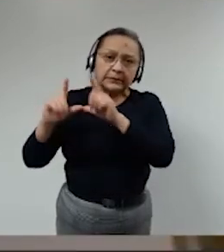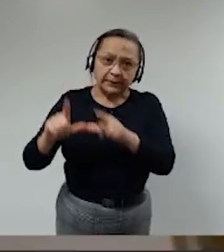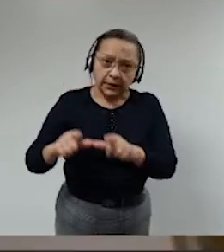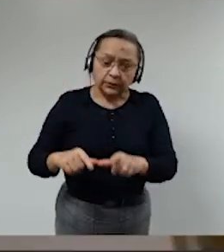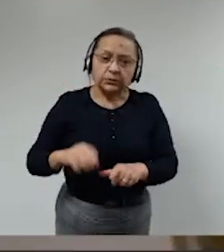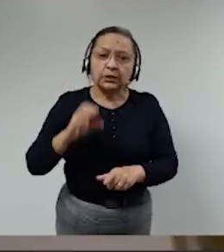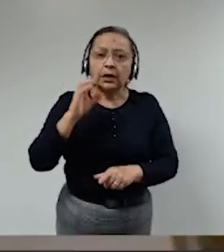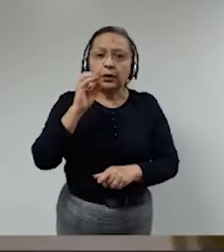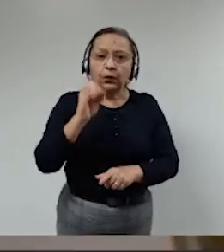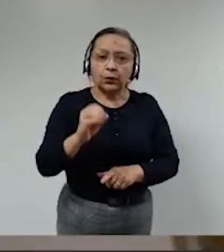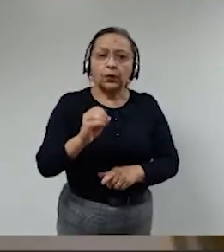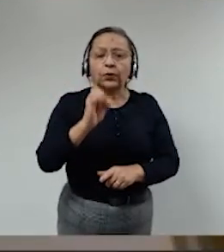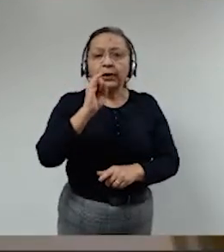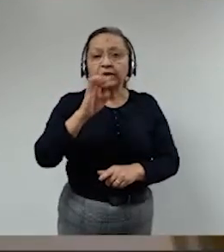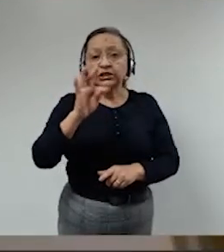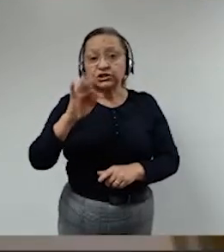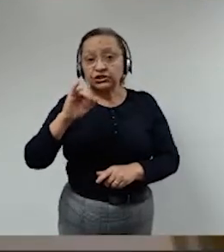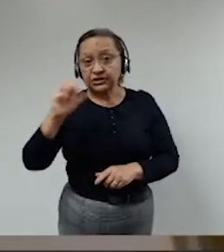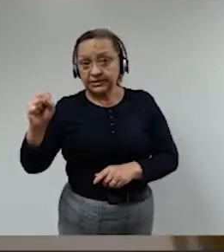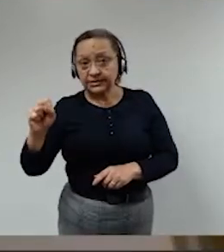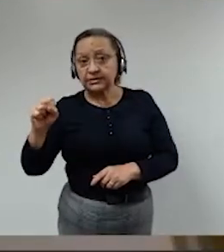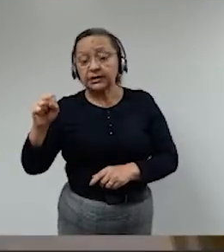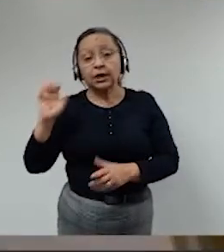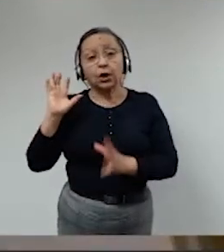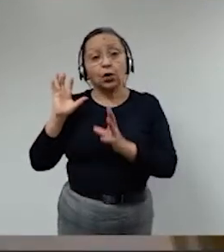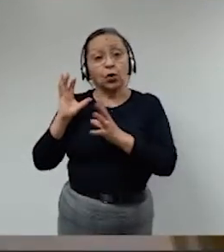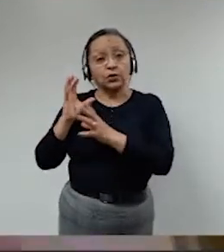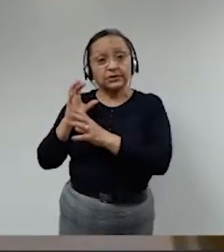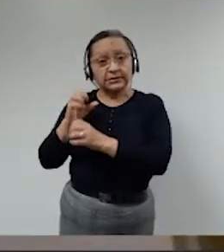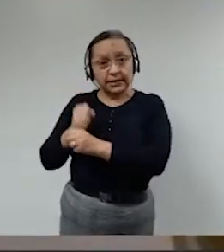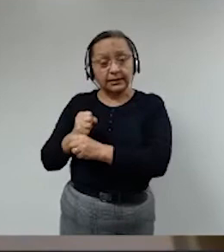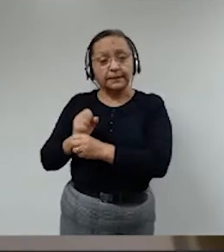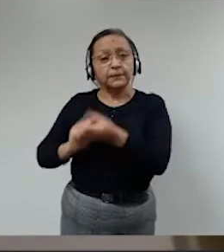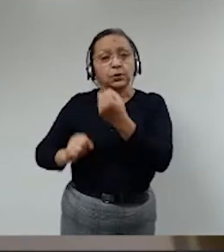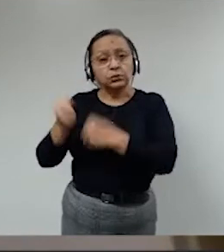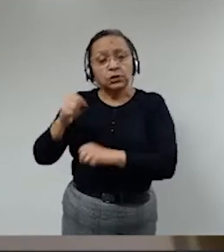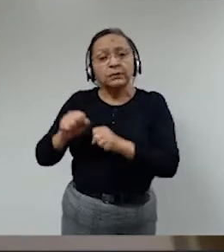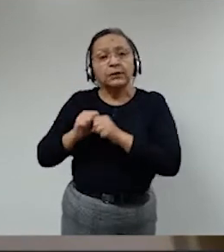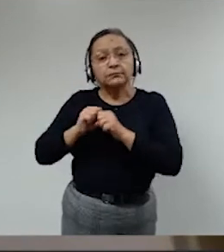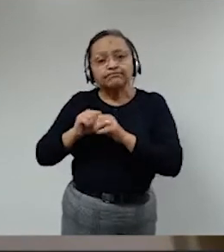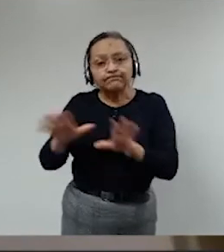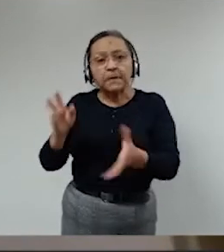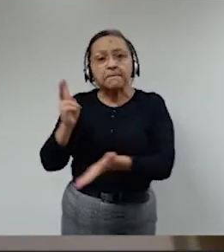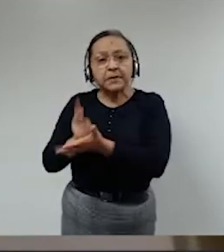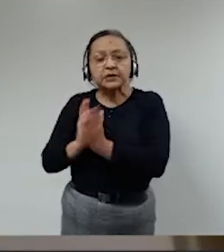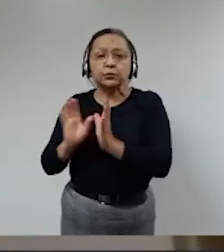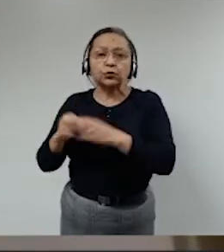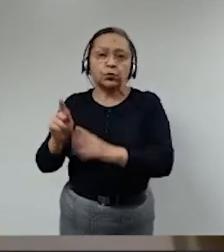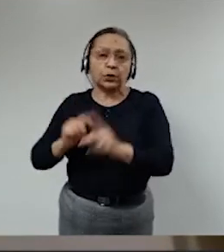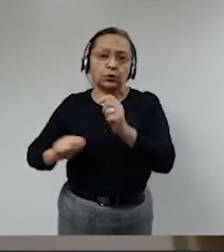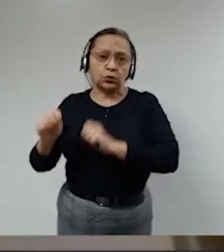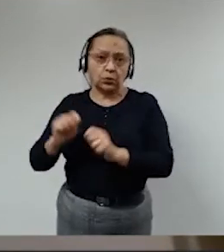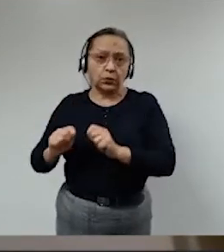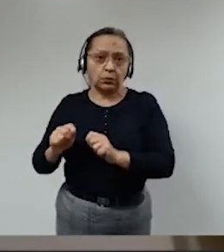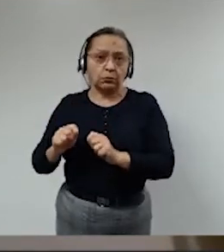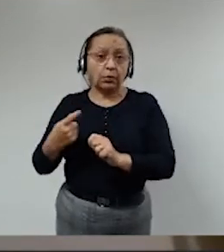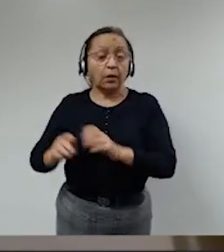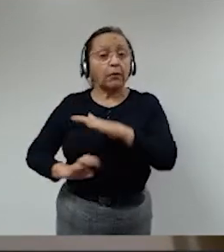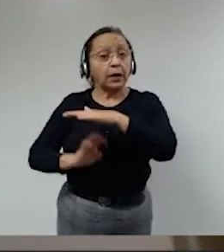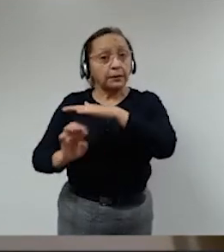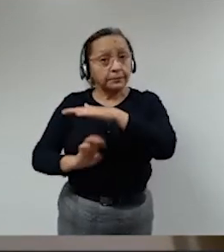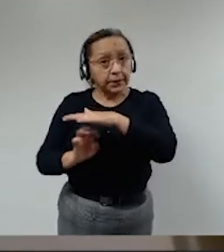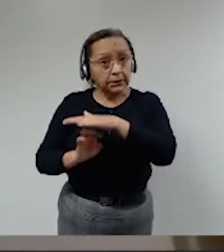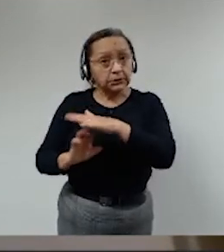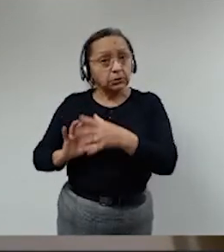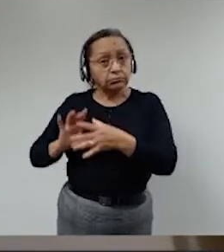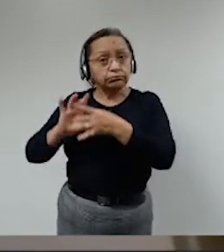OTTs são empresas que concentram produção, distribuição e exibição no mesmo grupo econômico, né? Então, como são empresas verticalmente integradas,